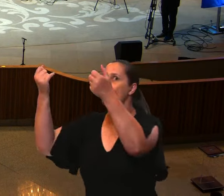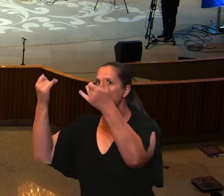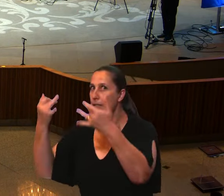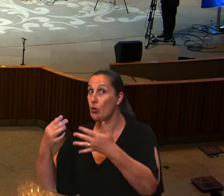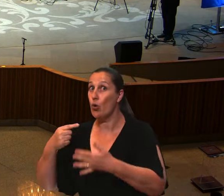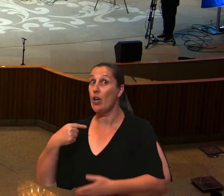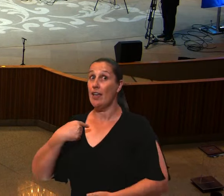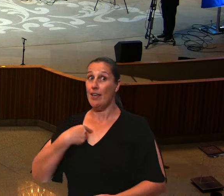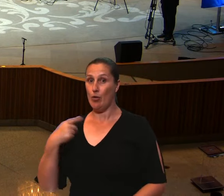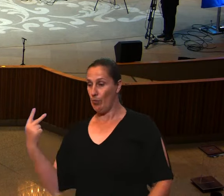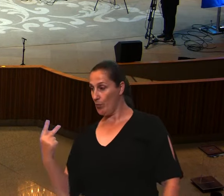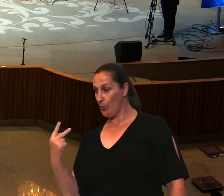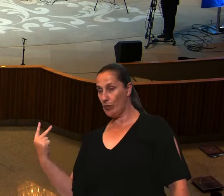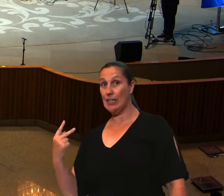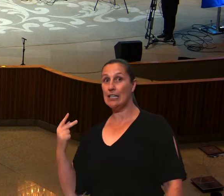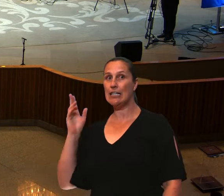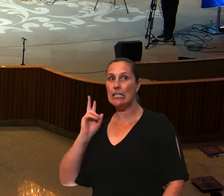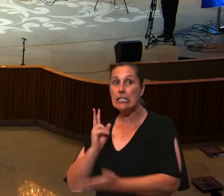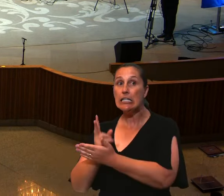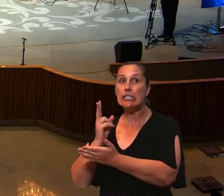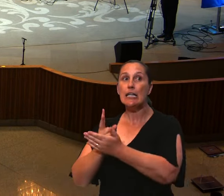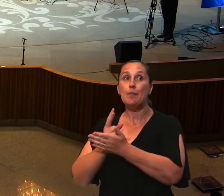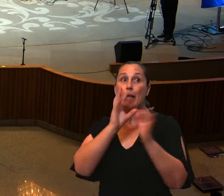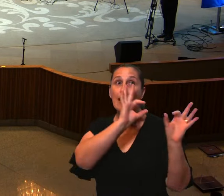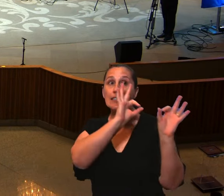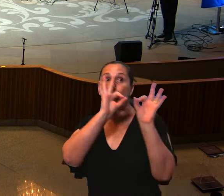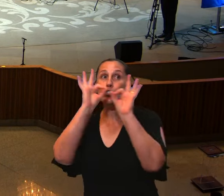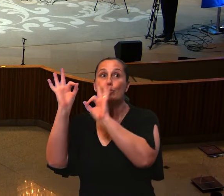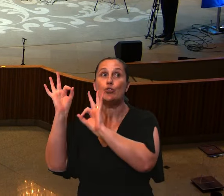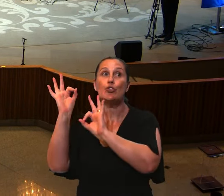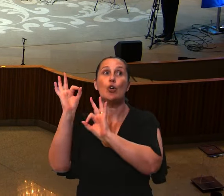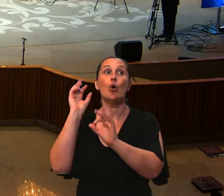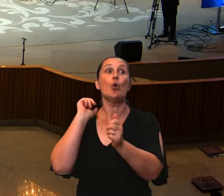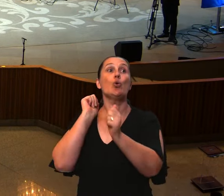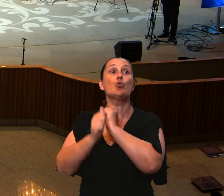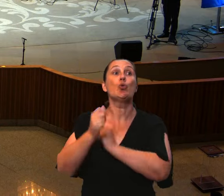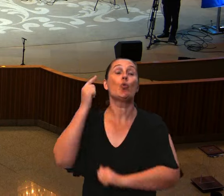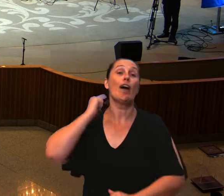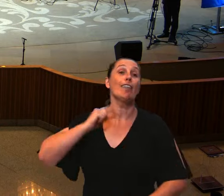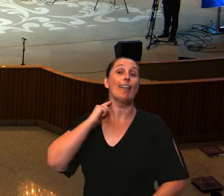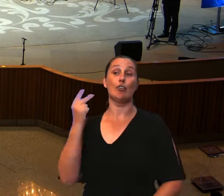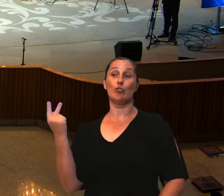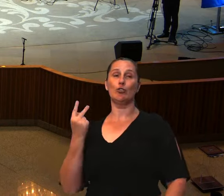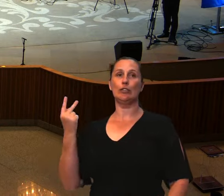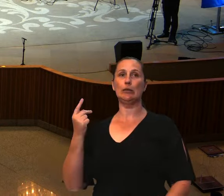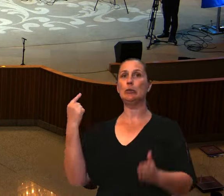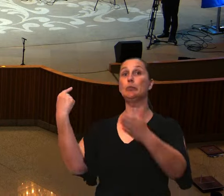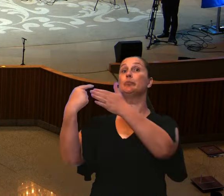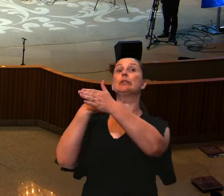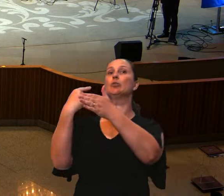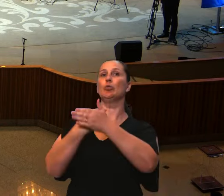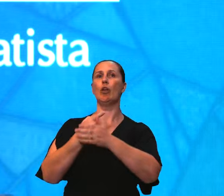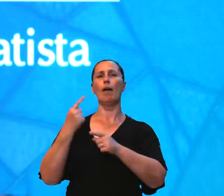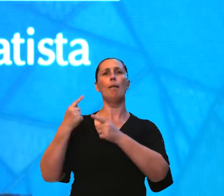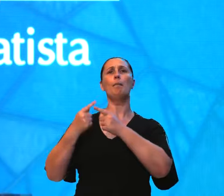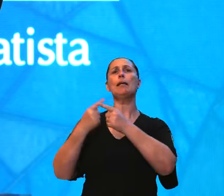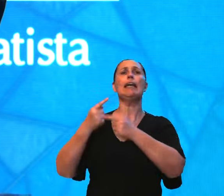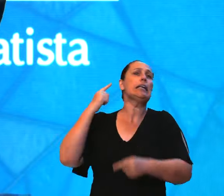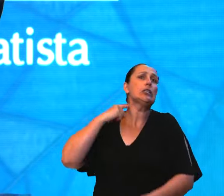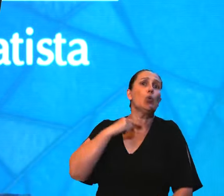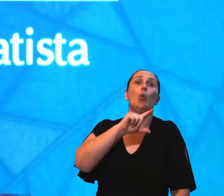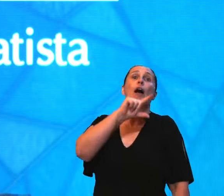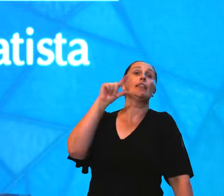gente eu sempre pegava o Michel pra gente assistir um joguinho do atleti Quinho do Paraná as pessoas perguntam se por que que você escolheu o atleti Quinho